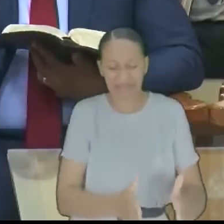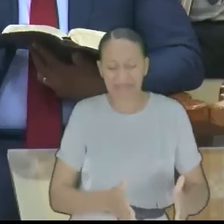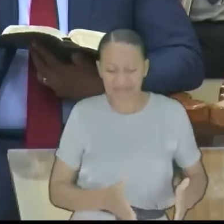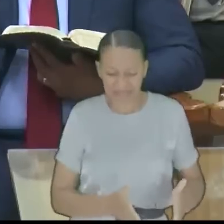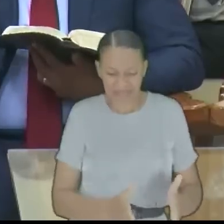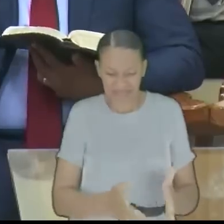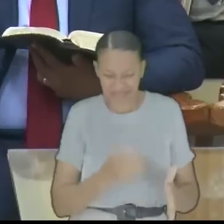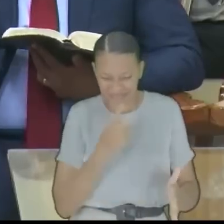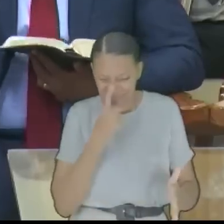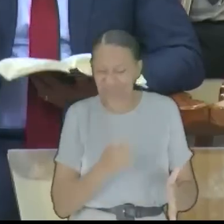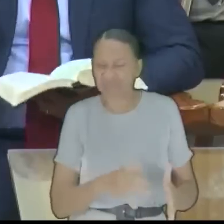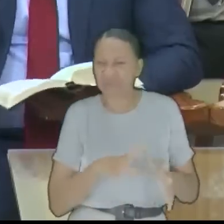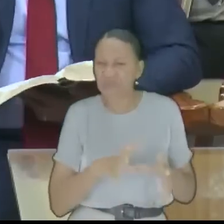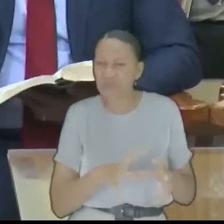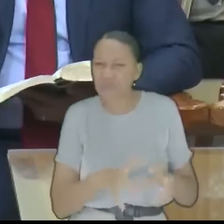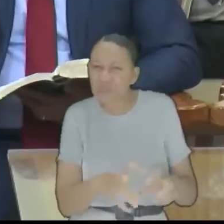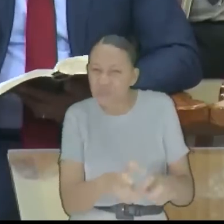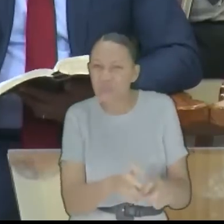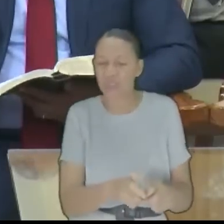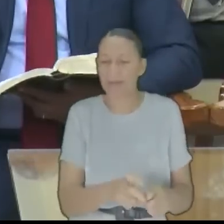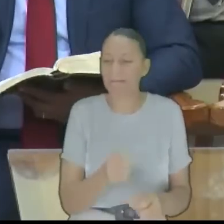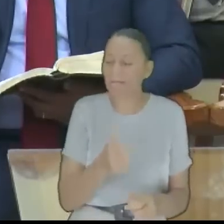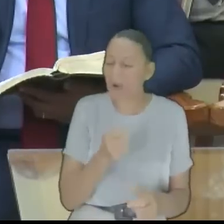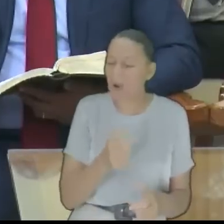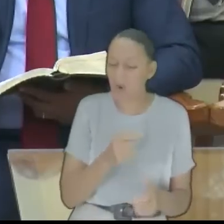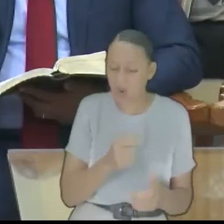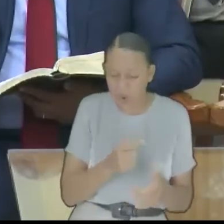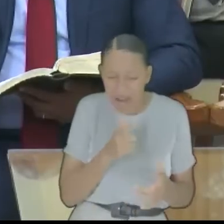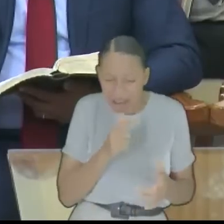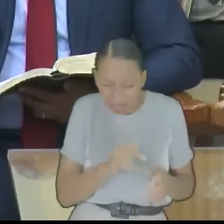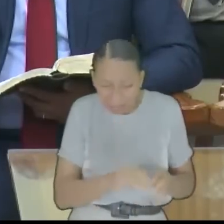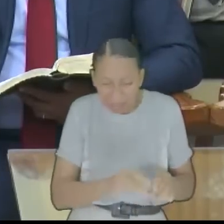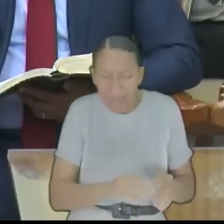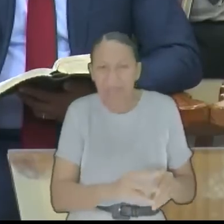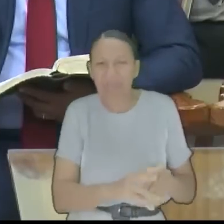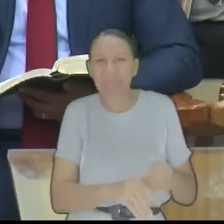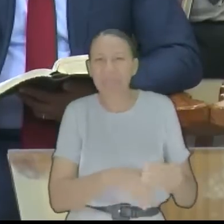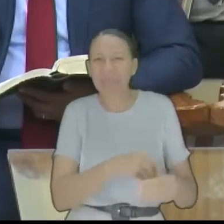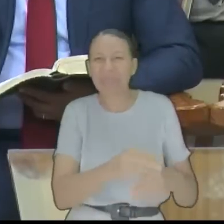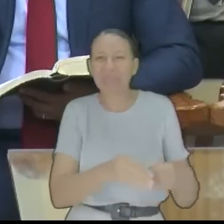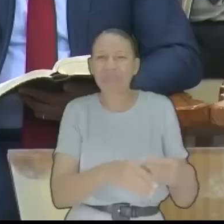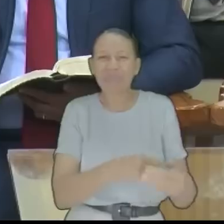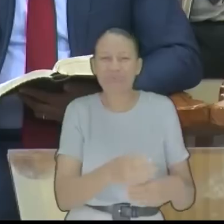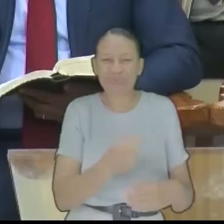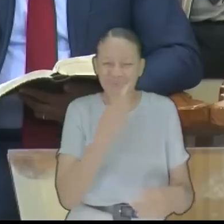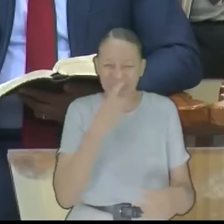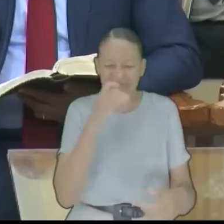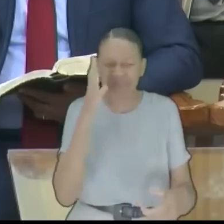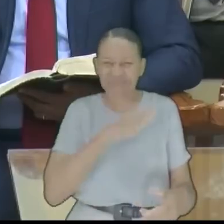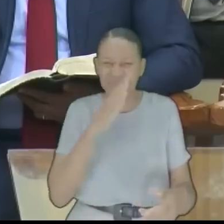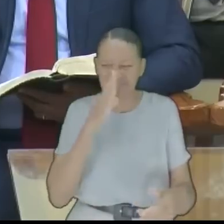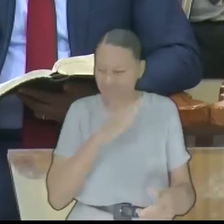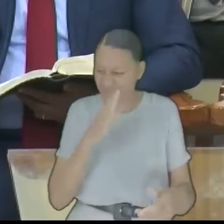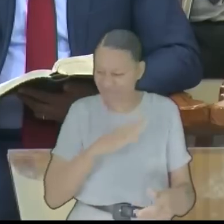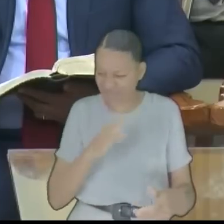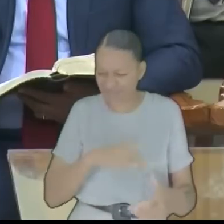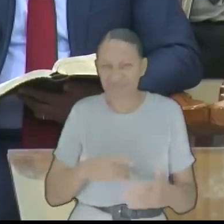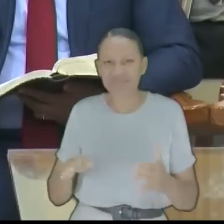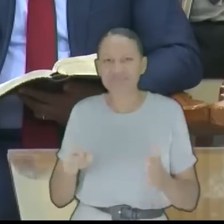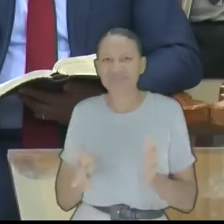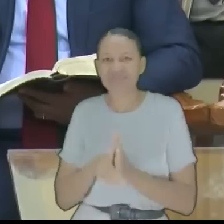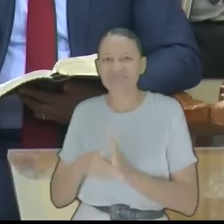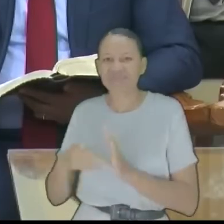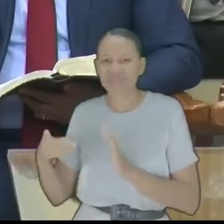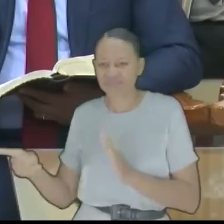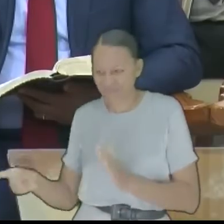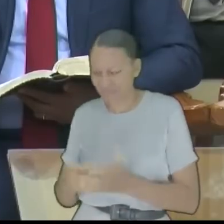tinha seca, e o pouco molhado que tinha era das imundícias que vinham das vísceras